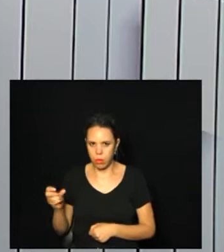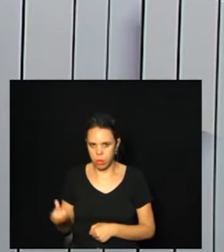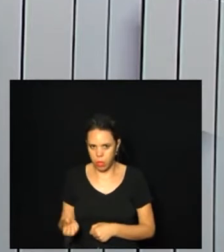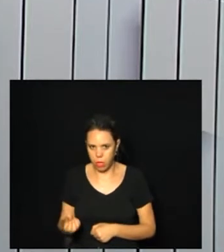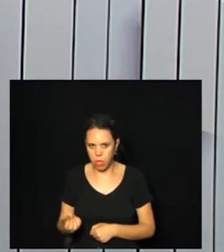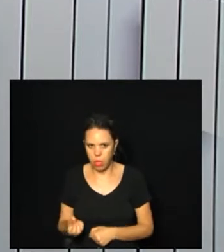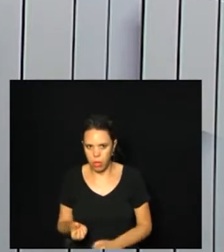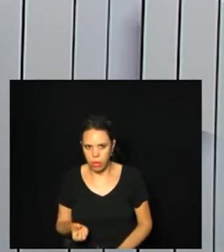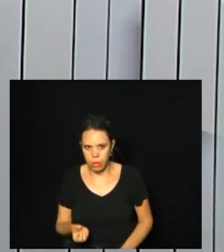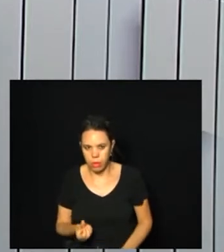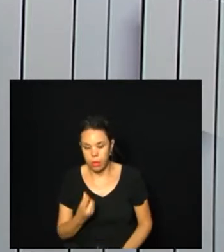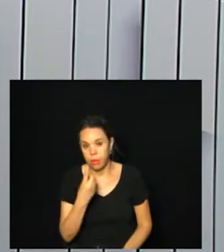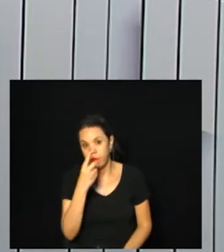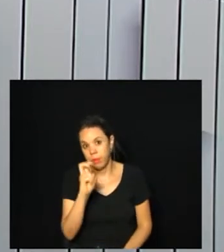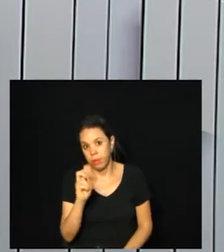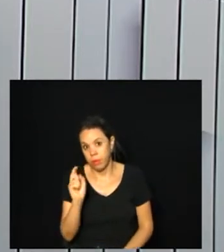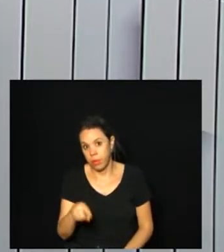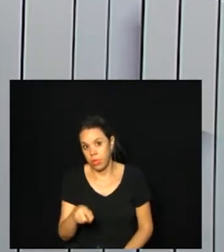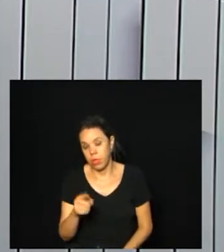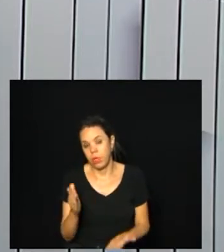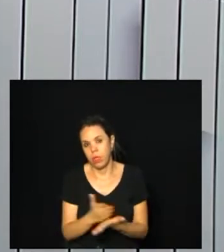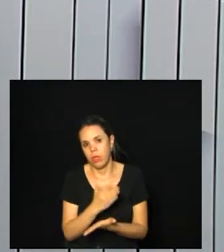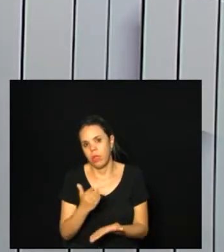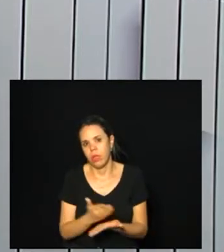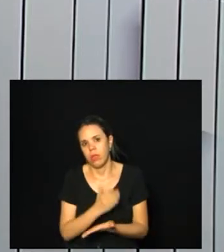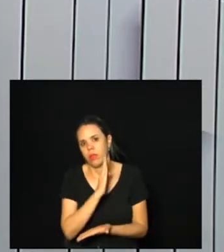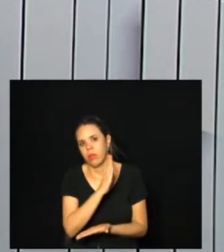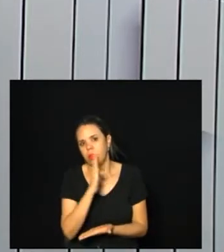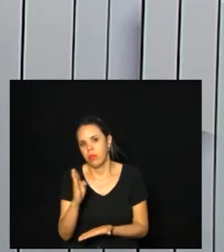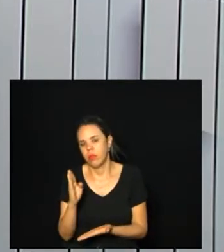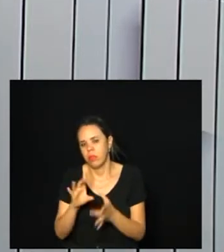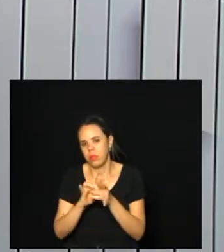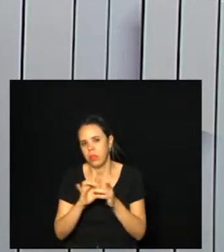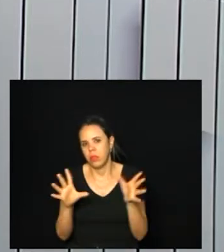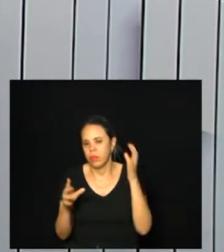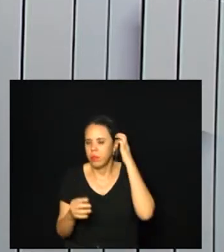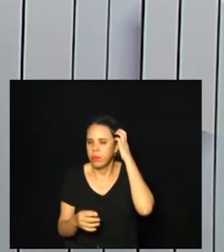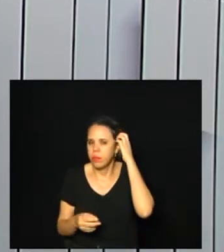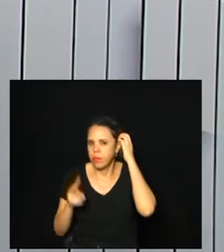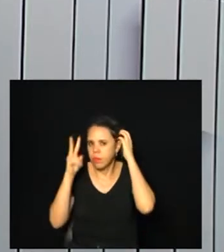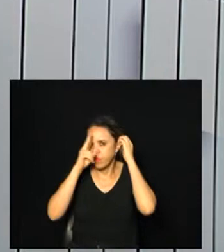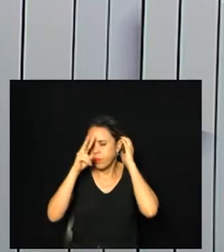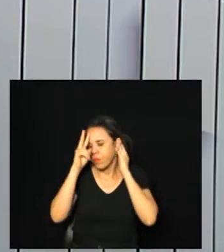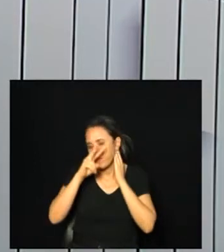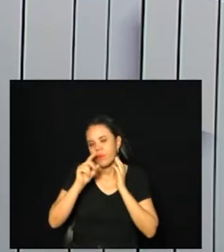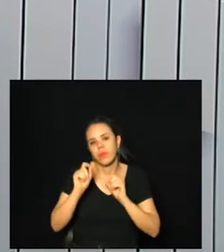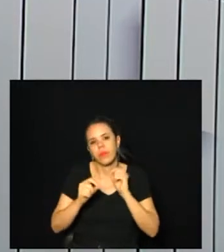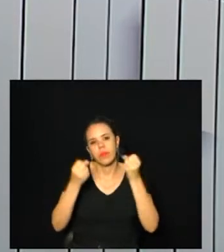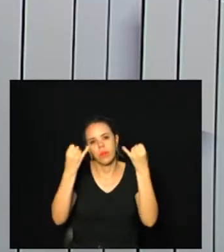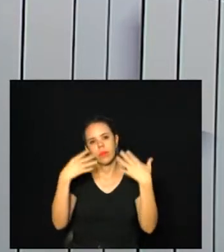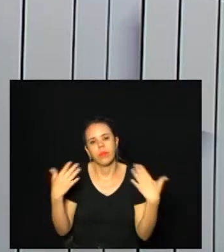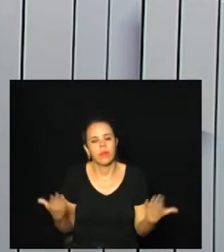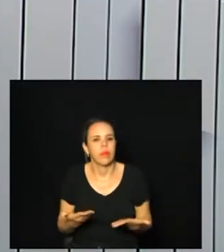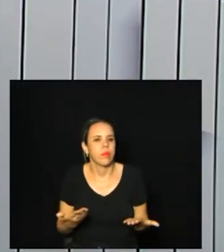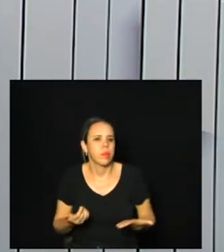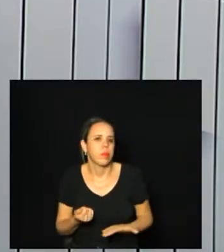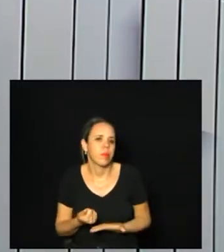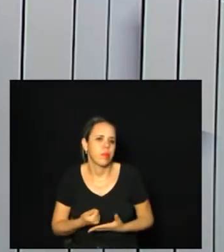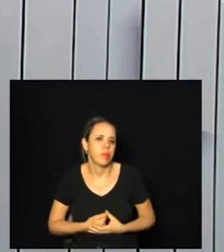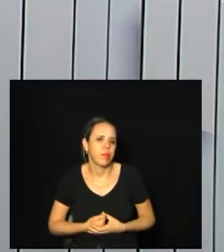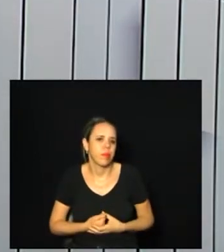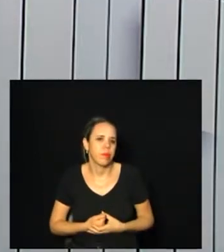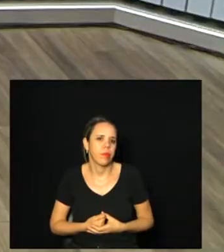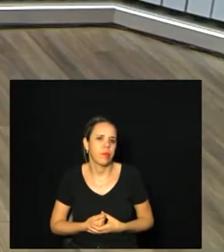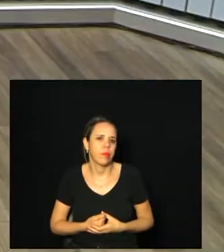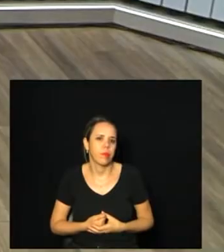1976. São 15.000 livros à disposição, portanto, muitas histórias. E quem vai nos contar um pouco delas